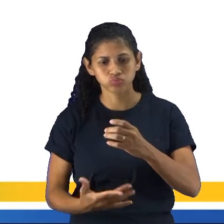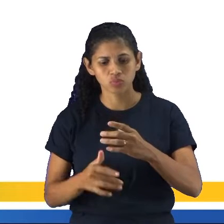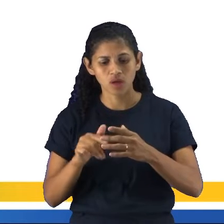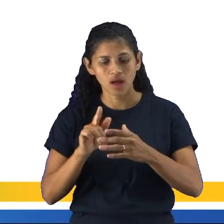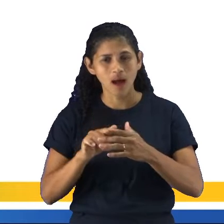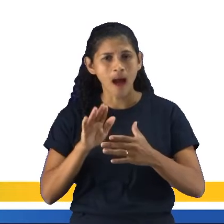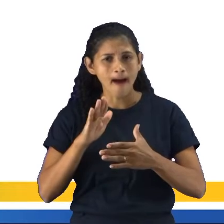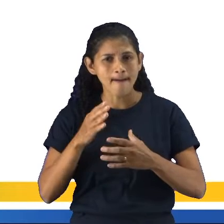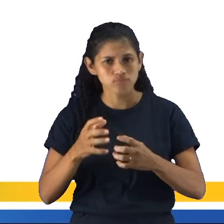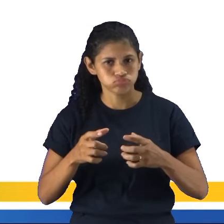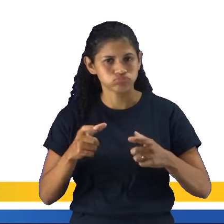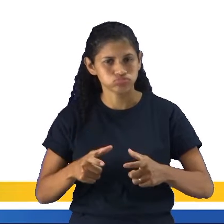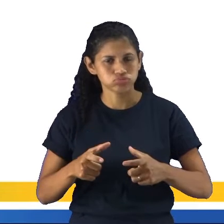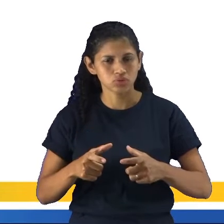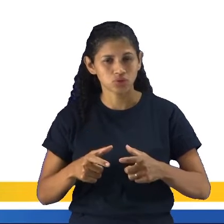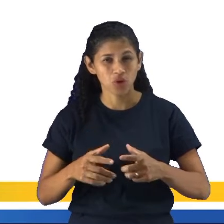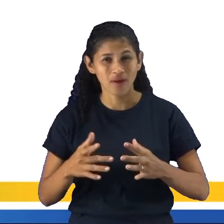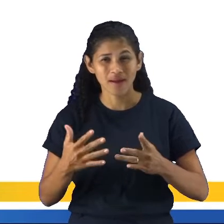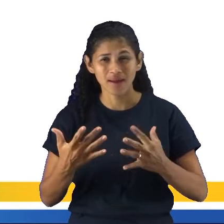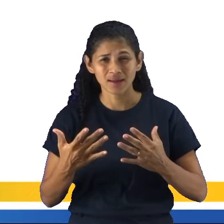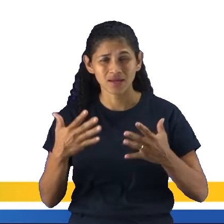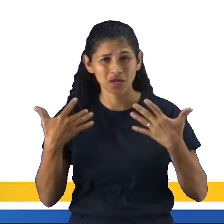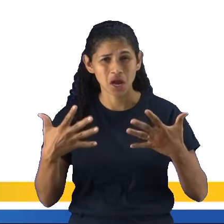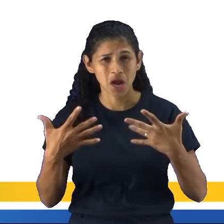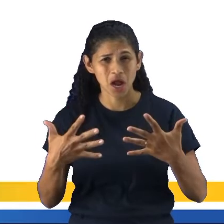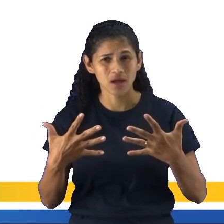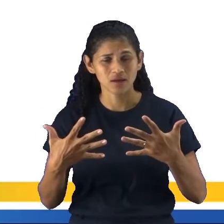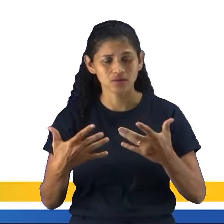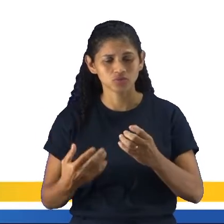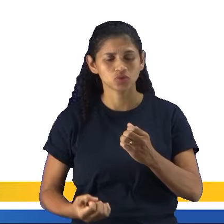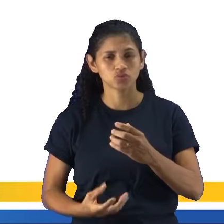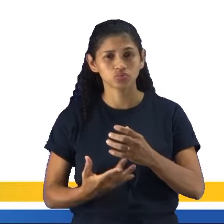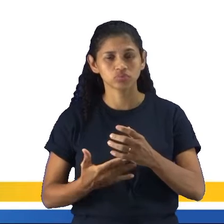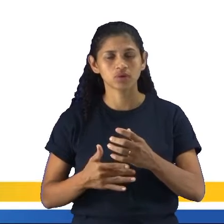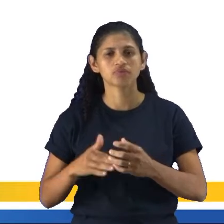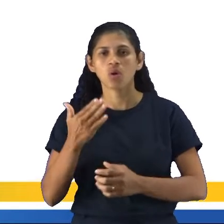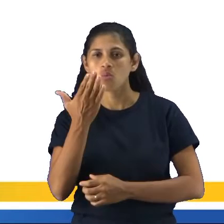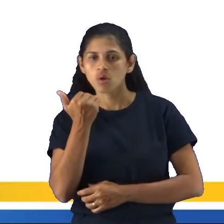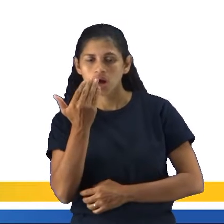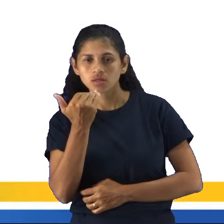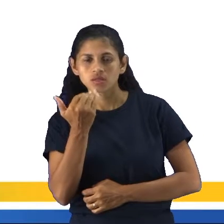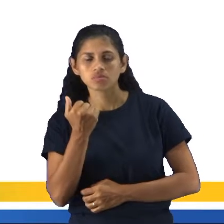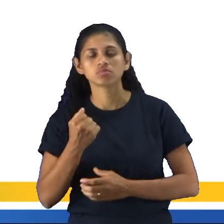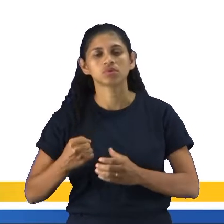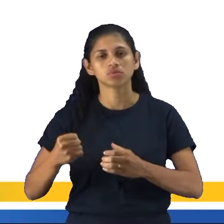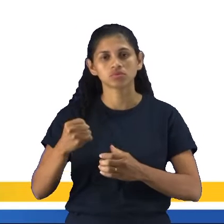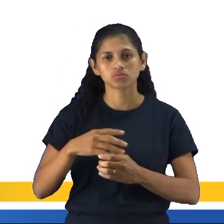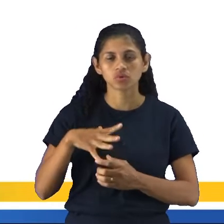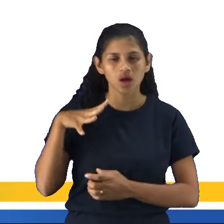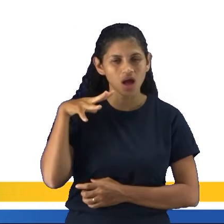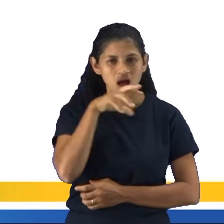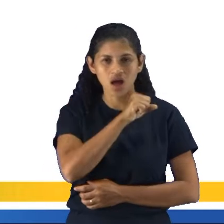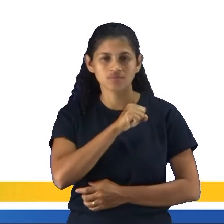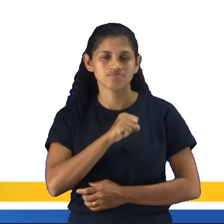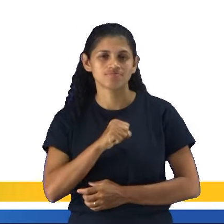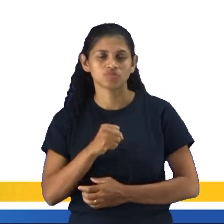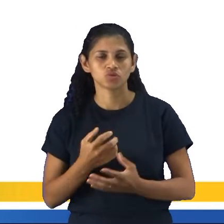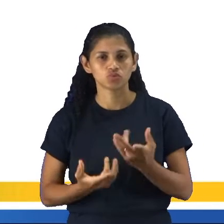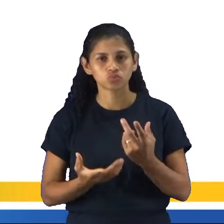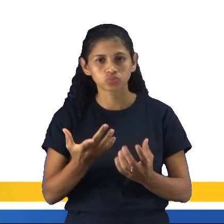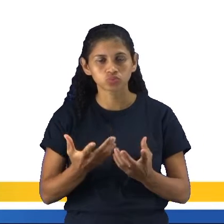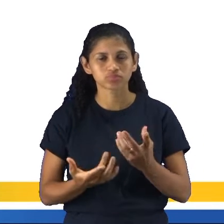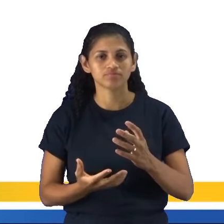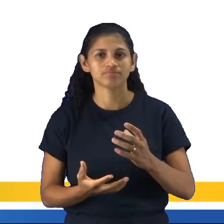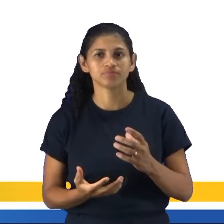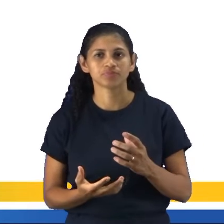ela conduz a temperatura até o alimento para que ele possa ser cozido, ou frito, ou assado.